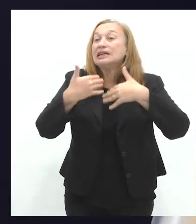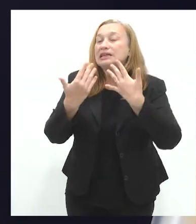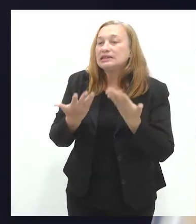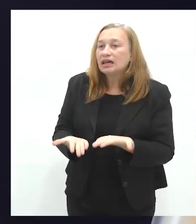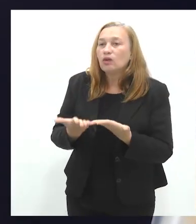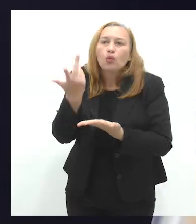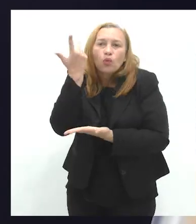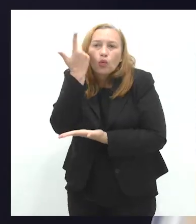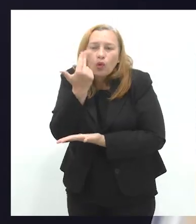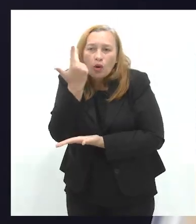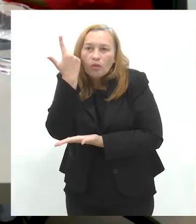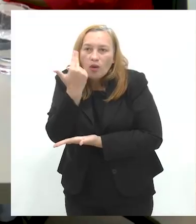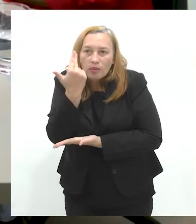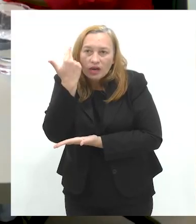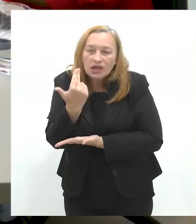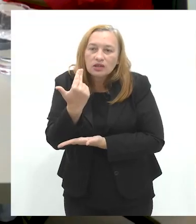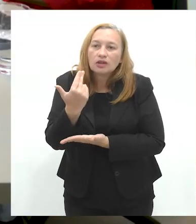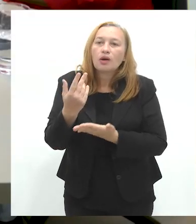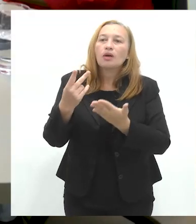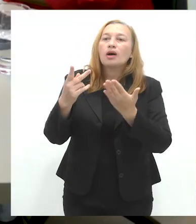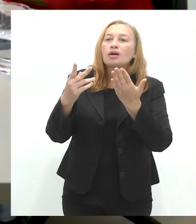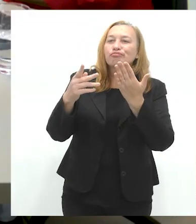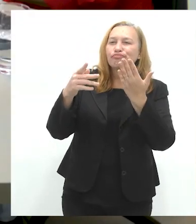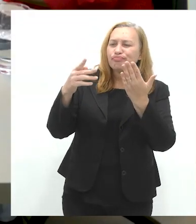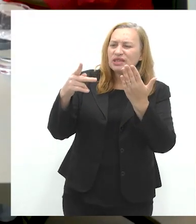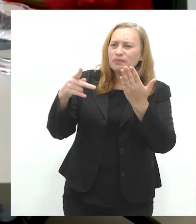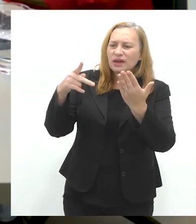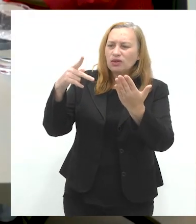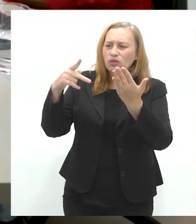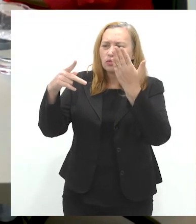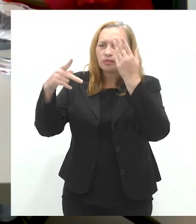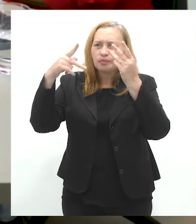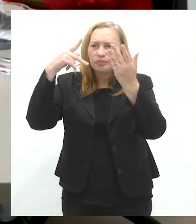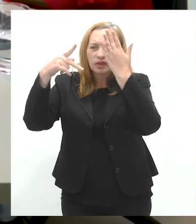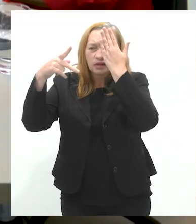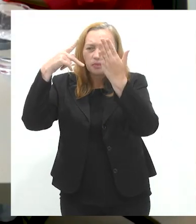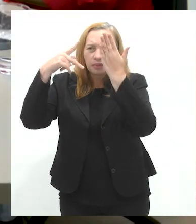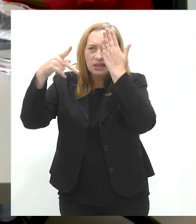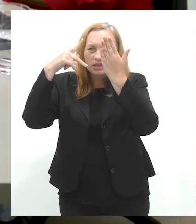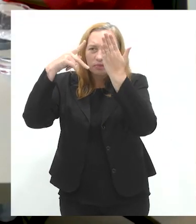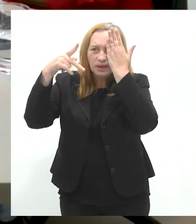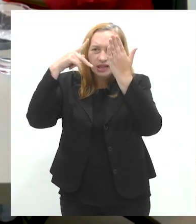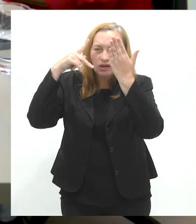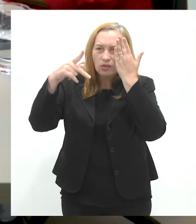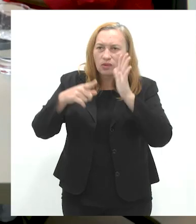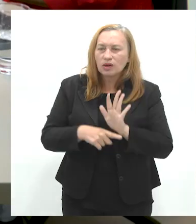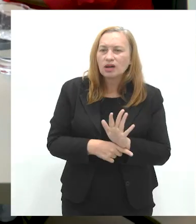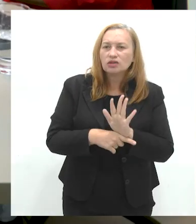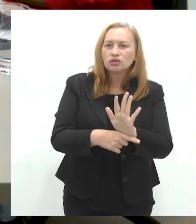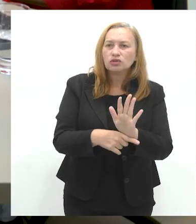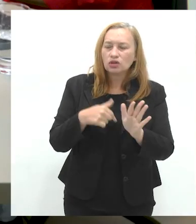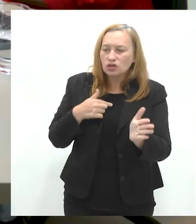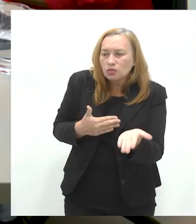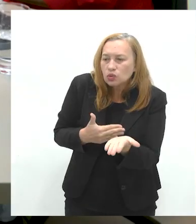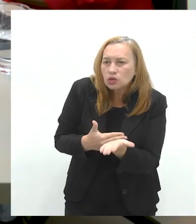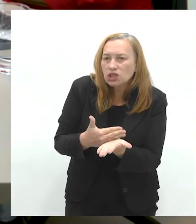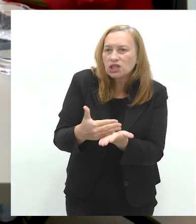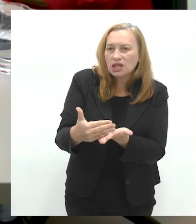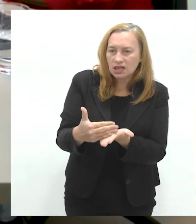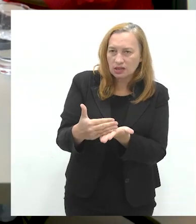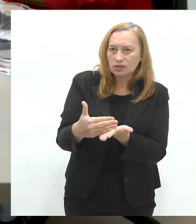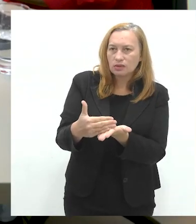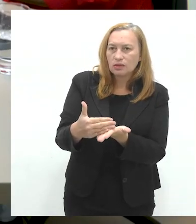Então, assim, normalmente o psicopedagogo ele ajuda muito as crianças porque nós somos né, a porta de